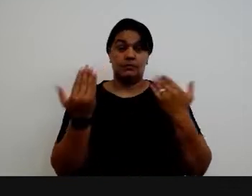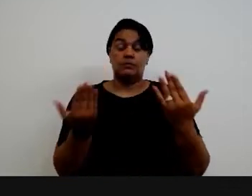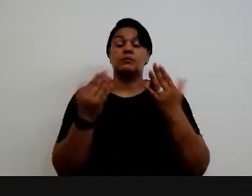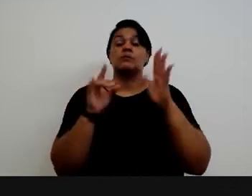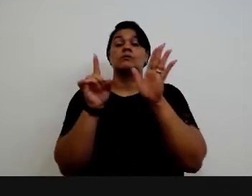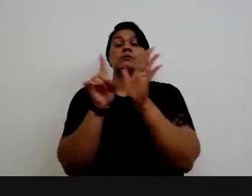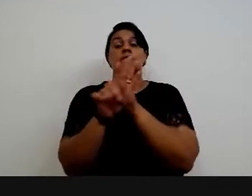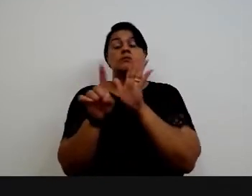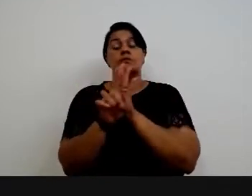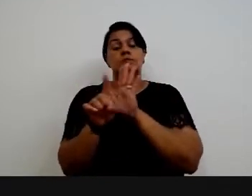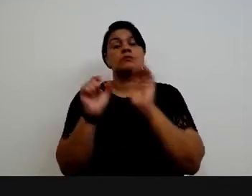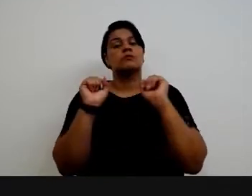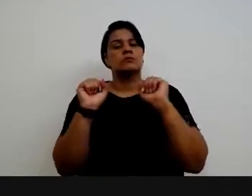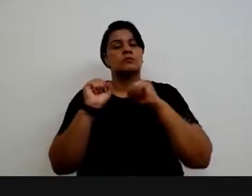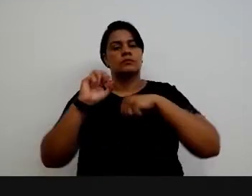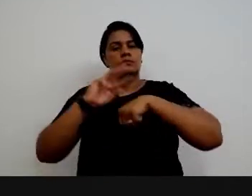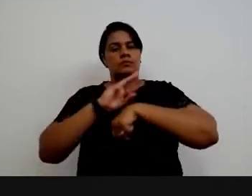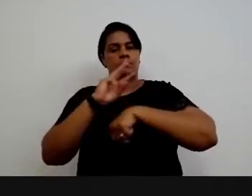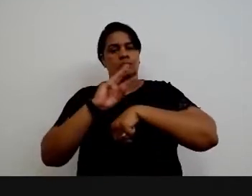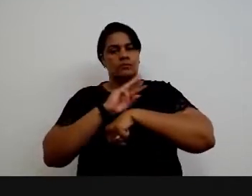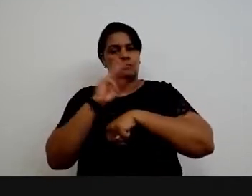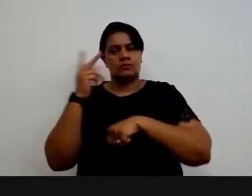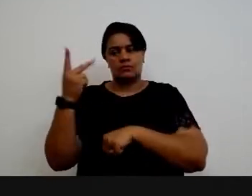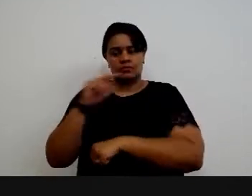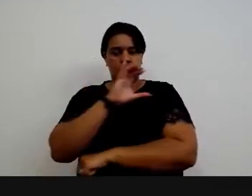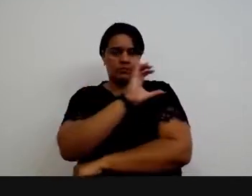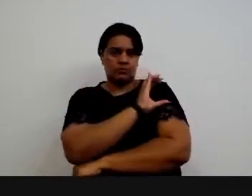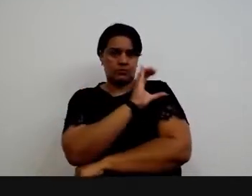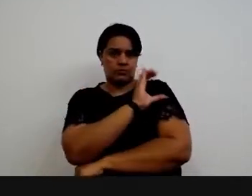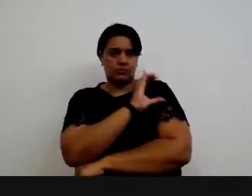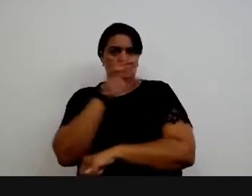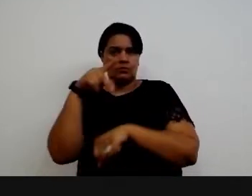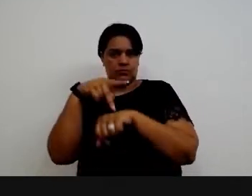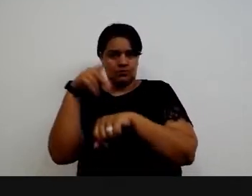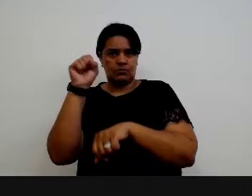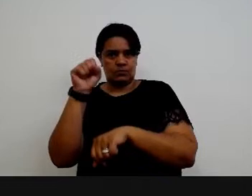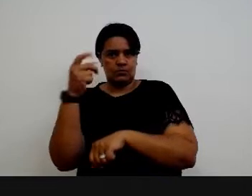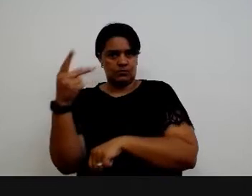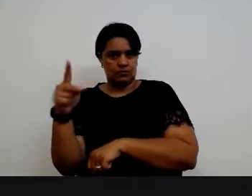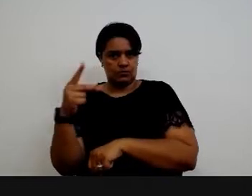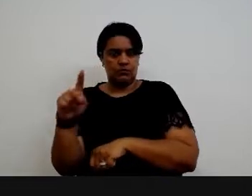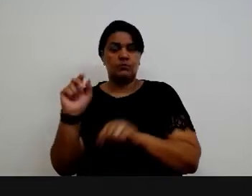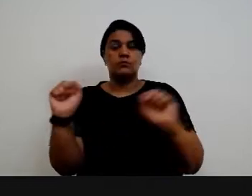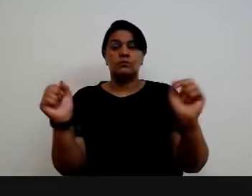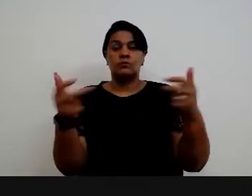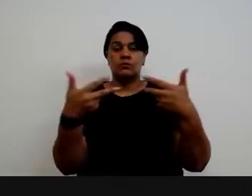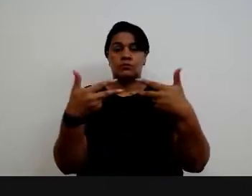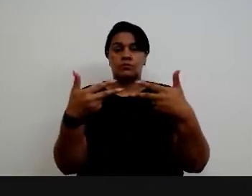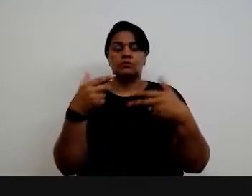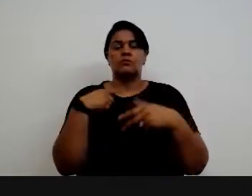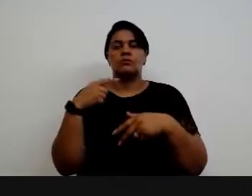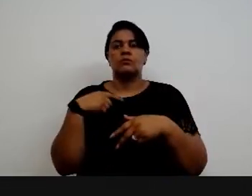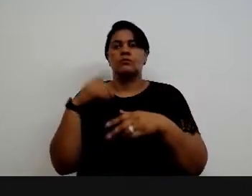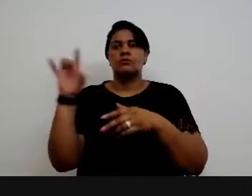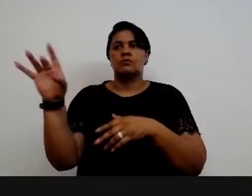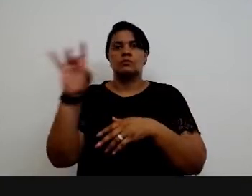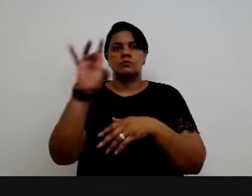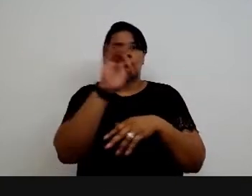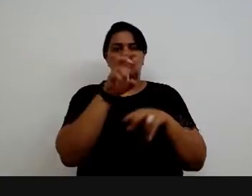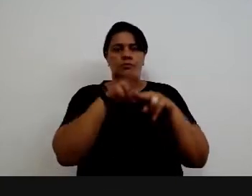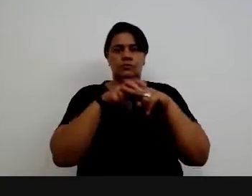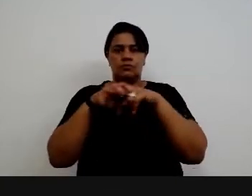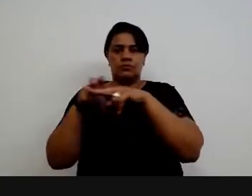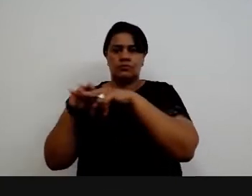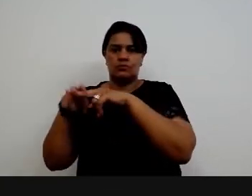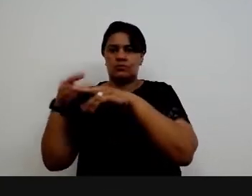feitas pelo WhatsApp da Coordenação de Pós-Graduação da Câmara e o link está disponível nas cadeiras do